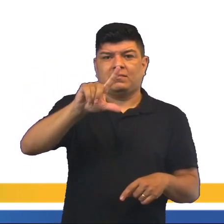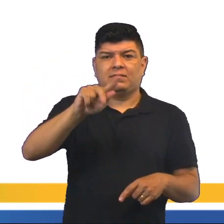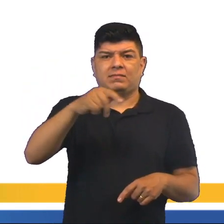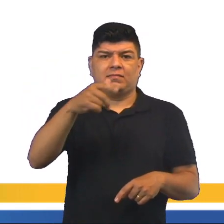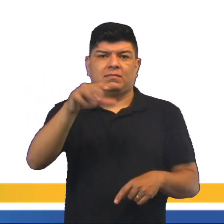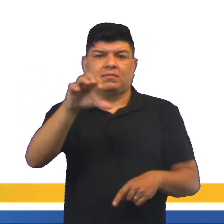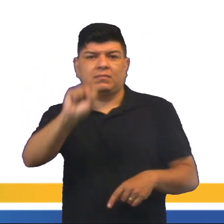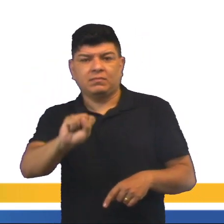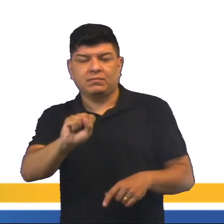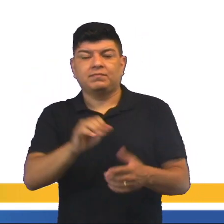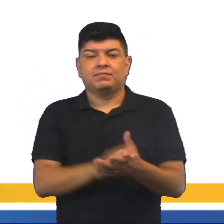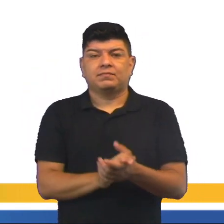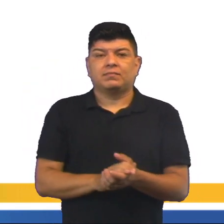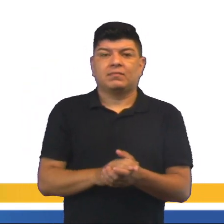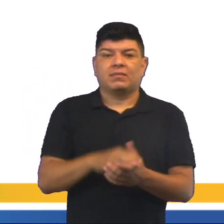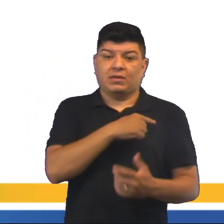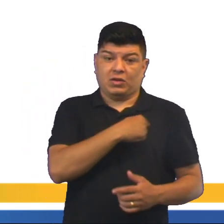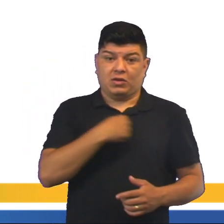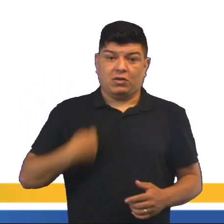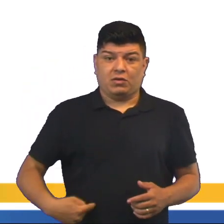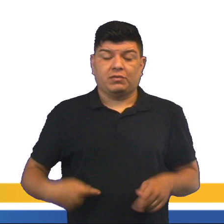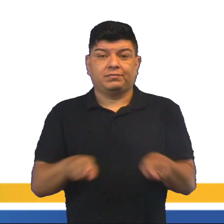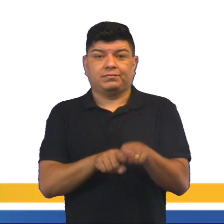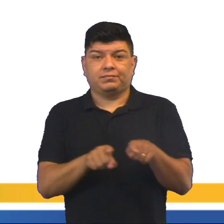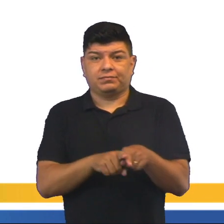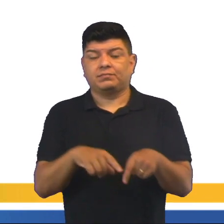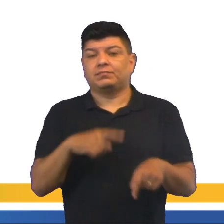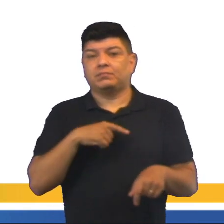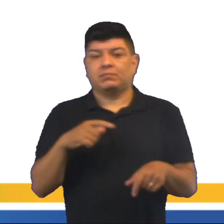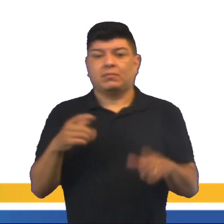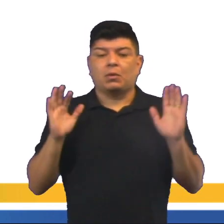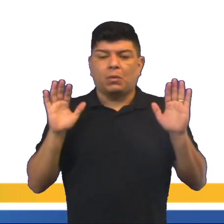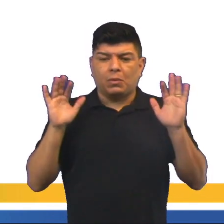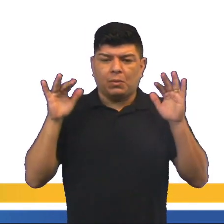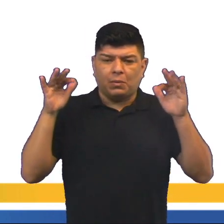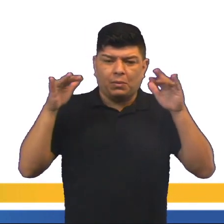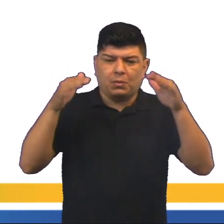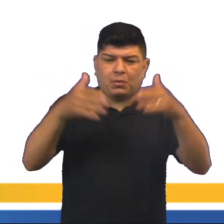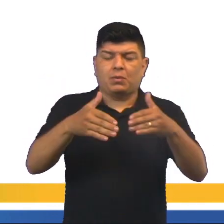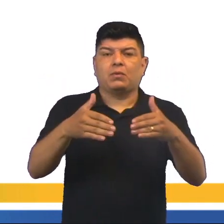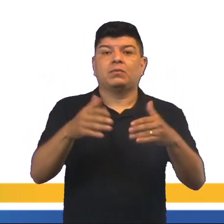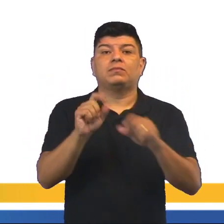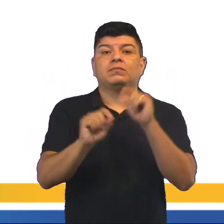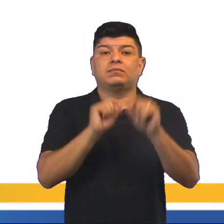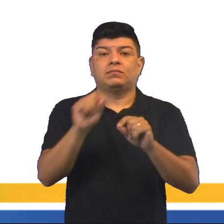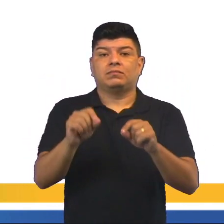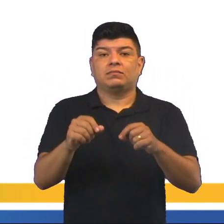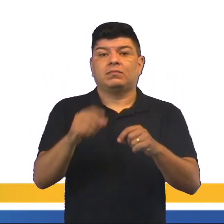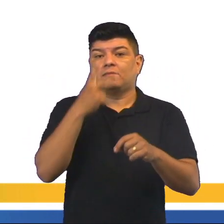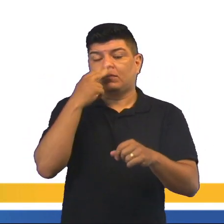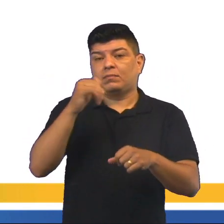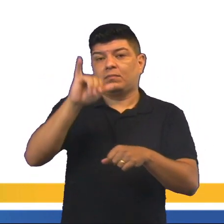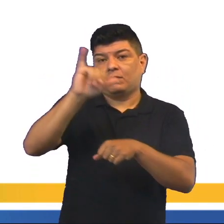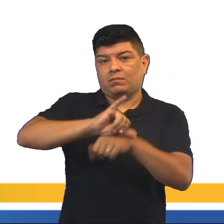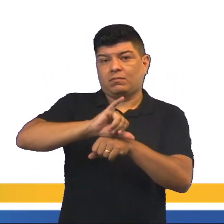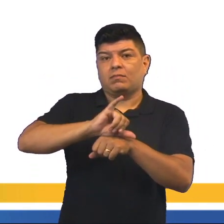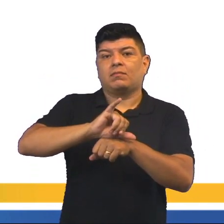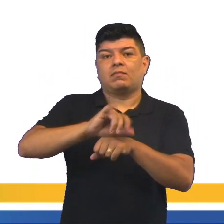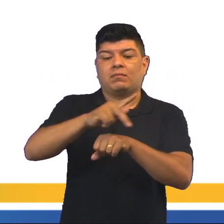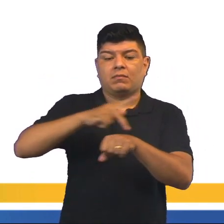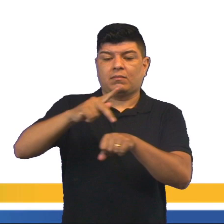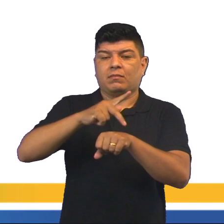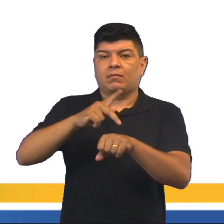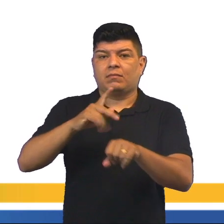que possui a maior população do globo, mas essa população está concentrada, em sua maioria, na vertente oriental do